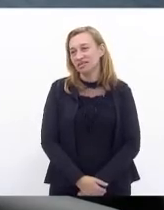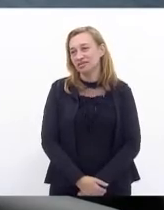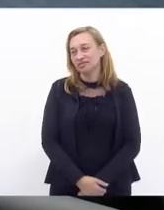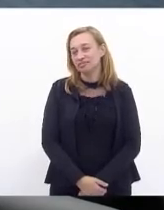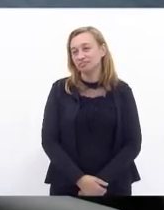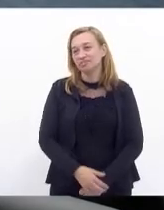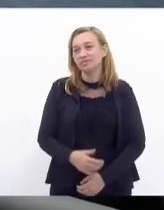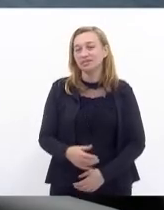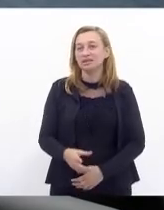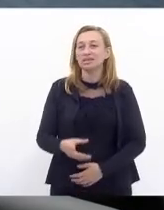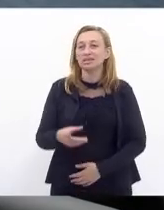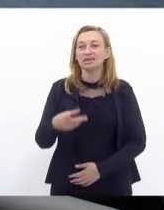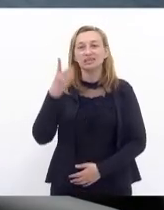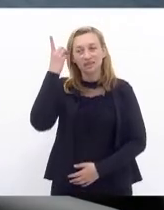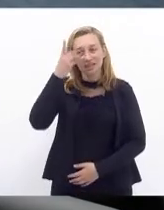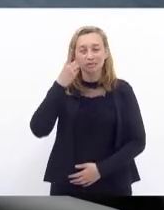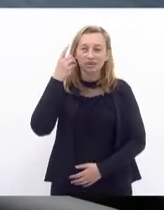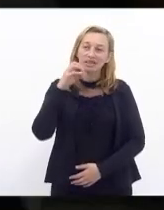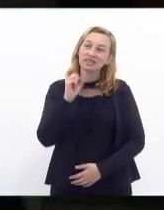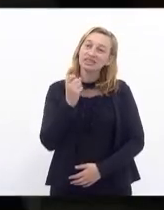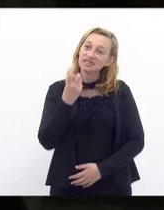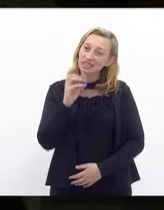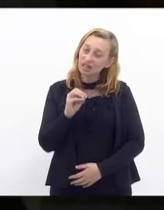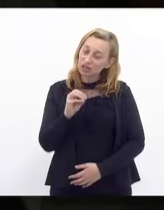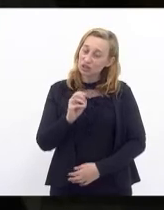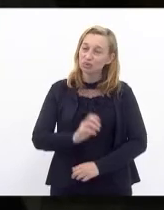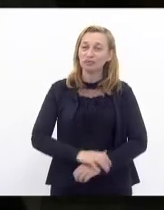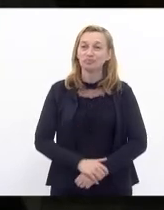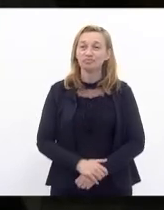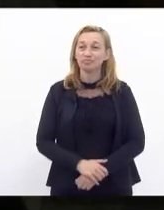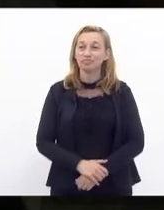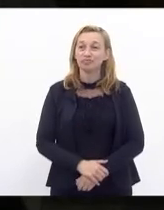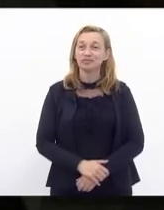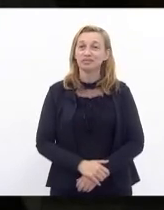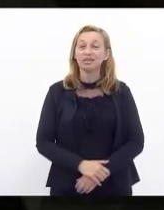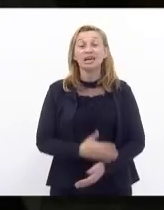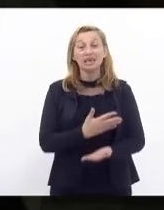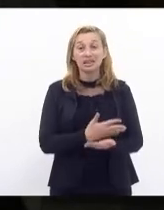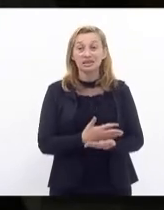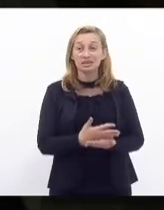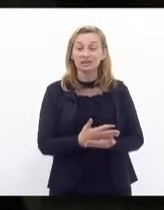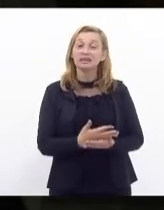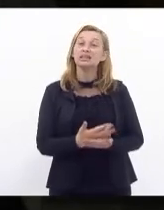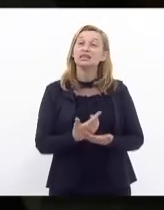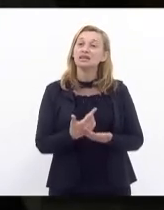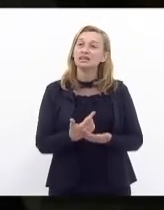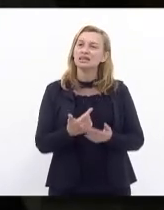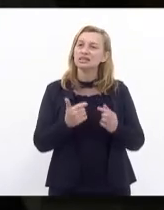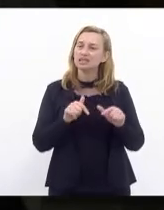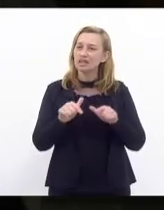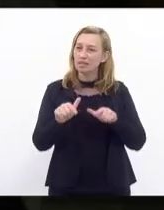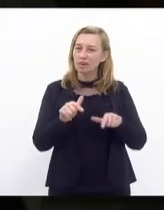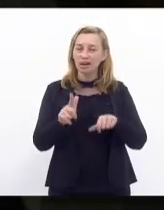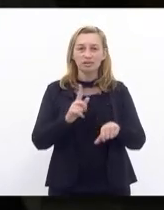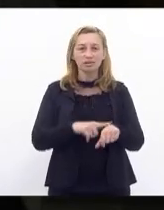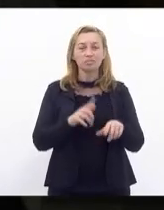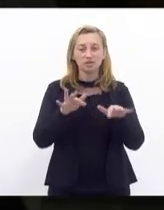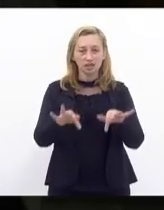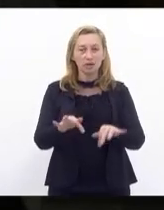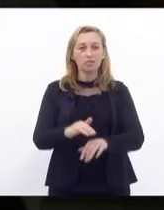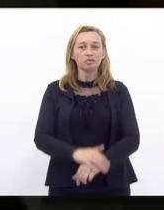Senhor deputado Sérgio Fernandes, que passa a presidir este expediente